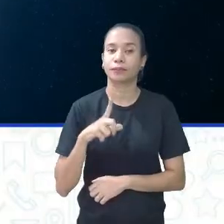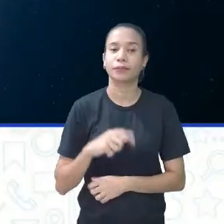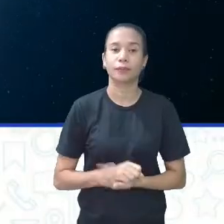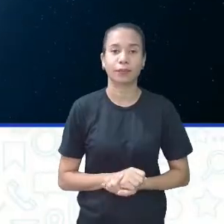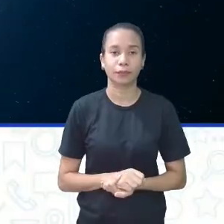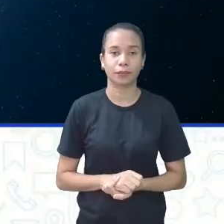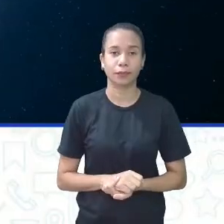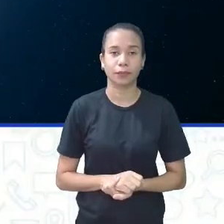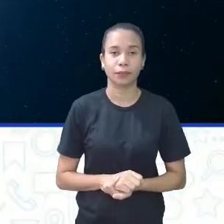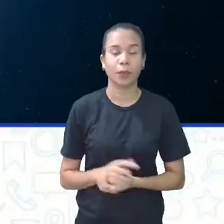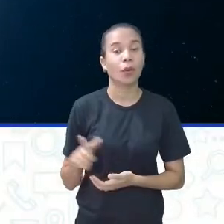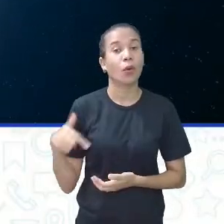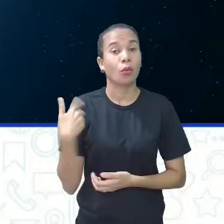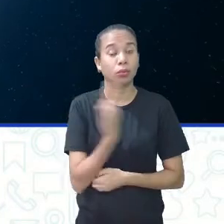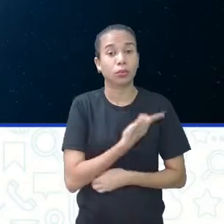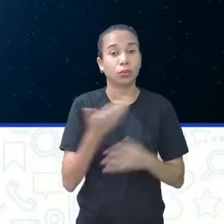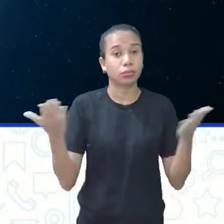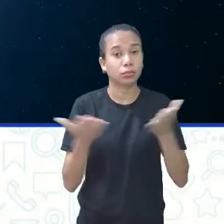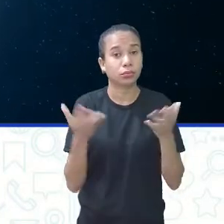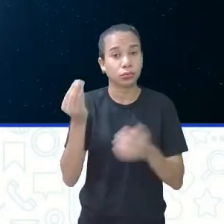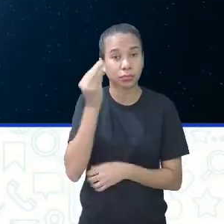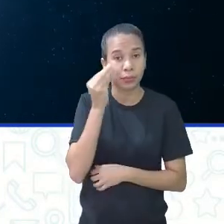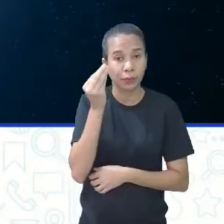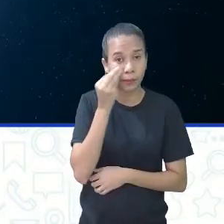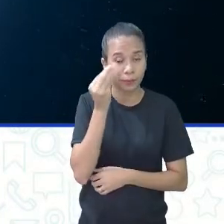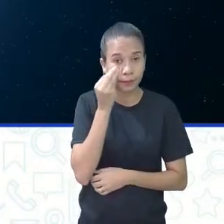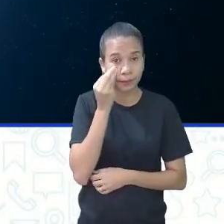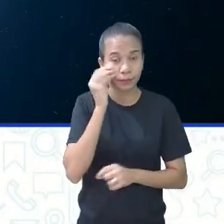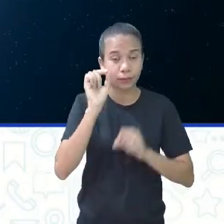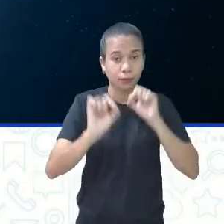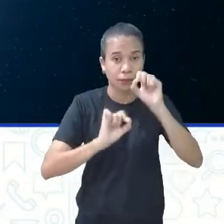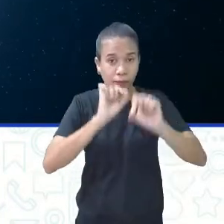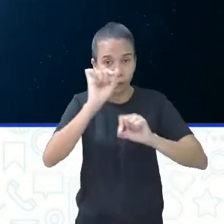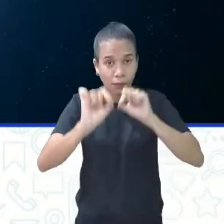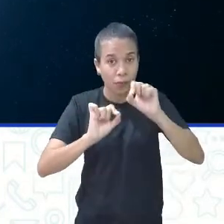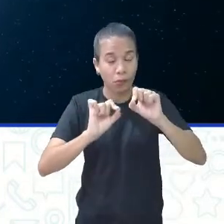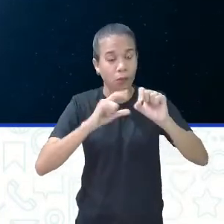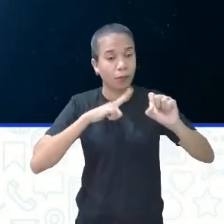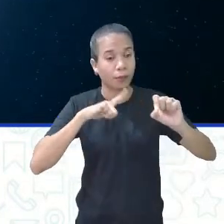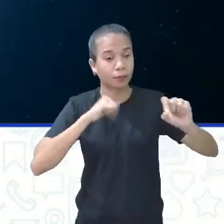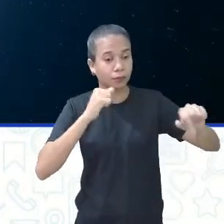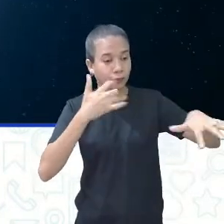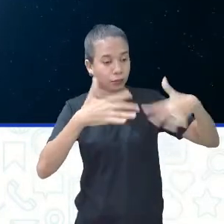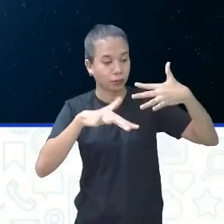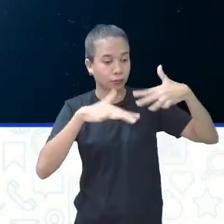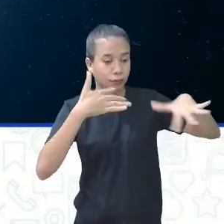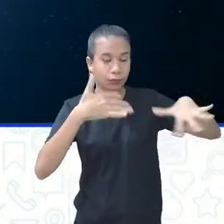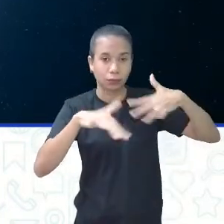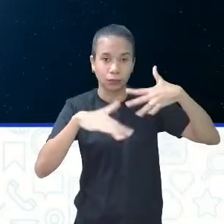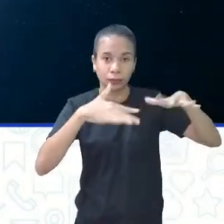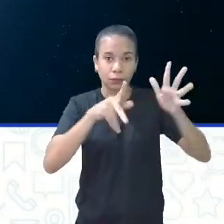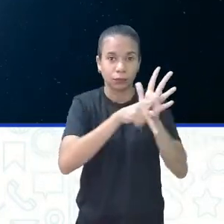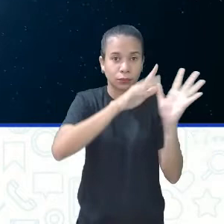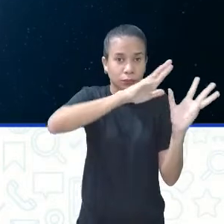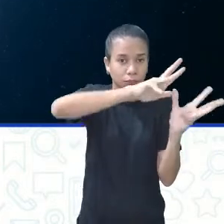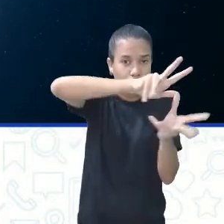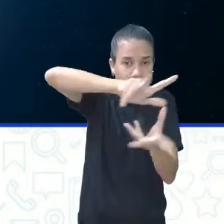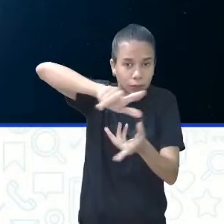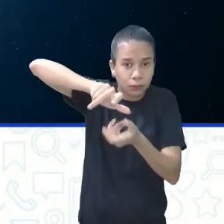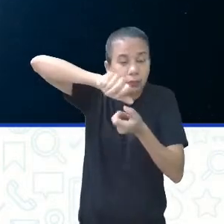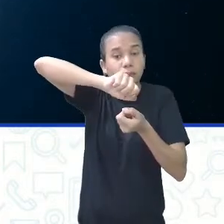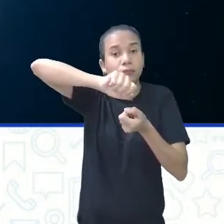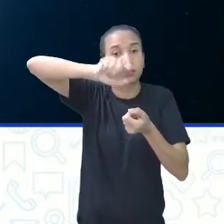aqui, nós estamos observando, né, que é a questão aí desse movimento da Terra, né?